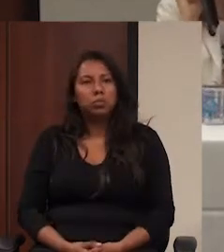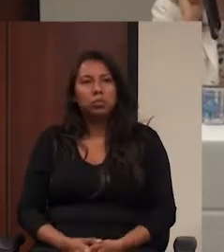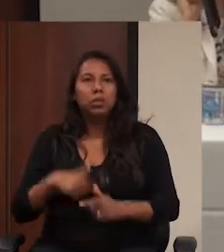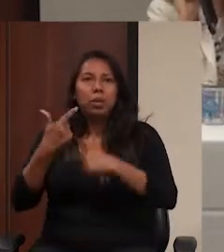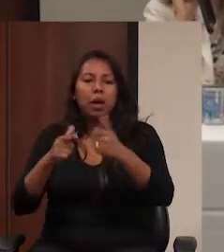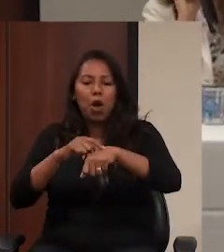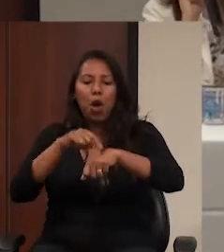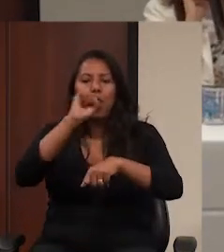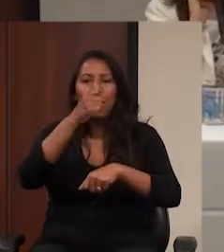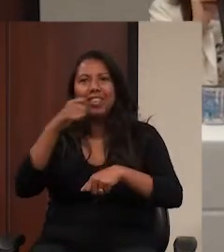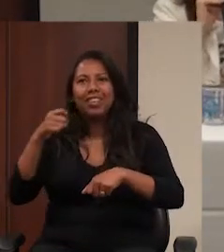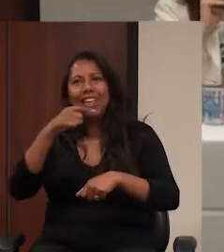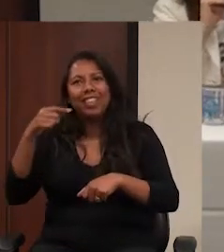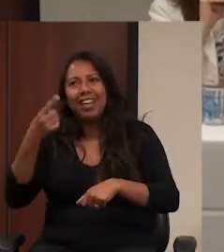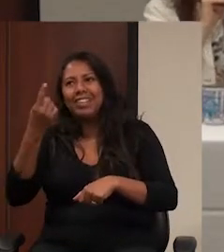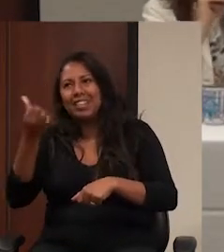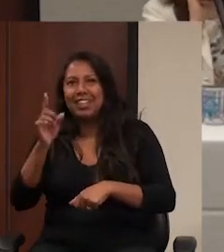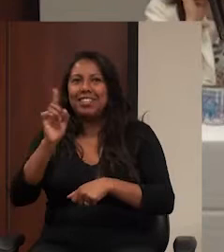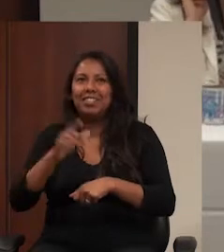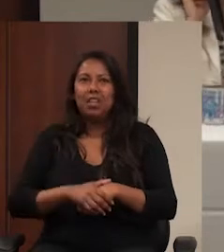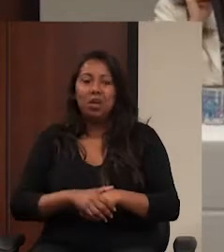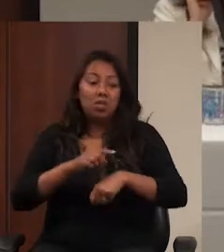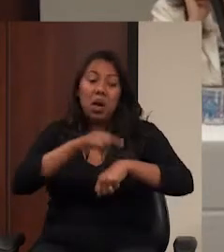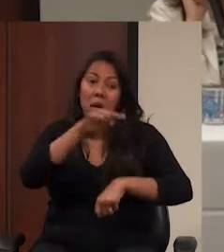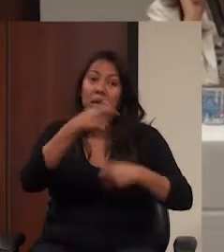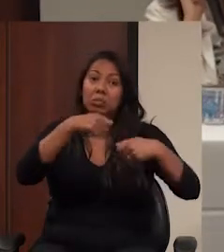das 8 às 6, ele trabalha na hora que a pessoa precisa do atendimento dele.